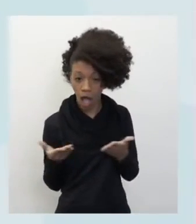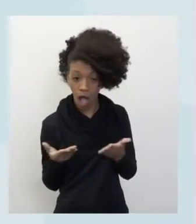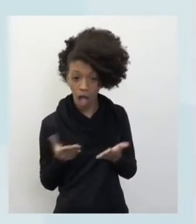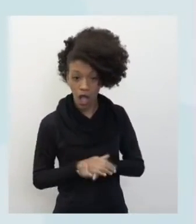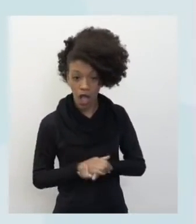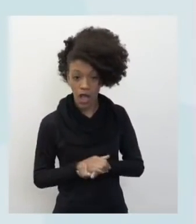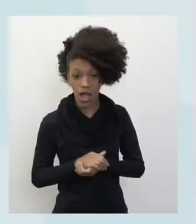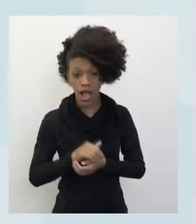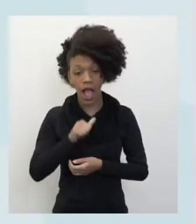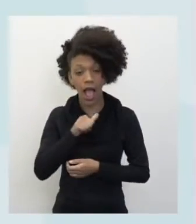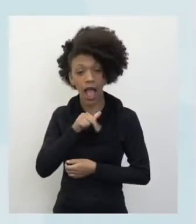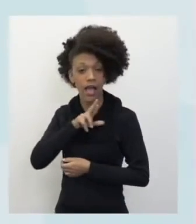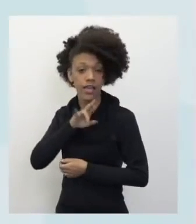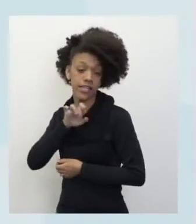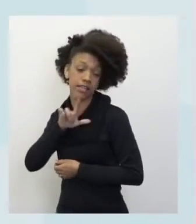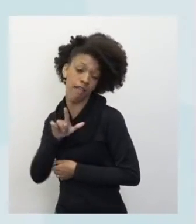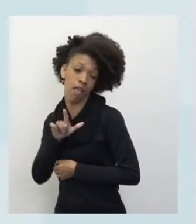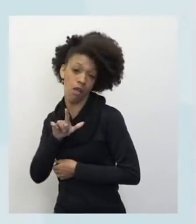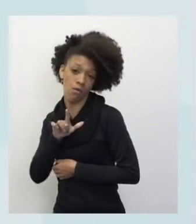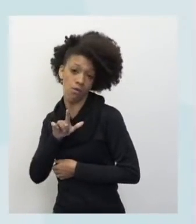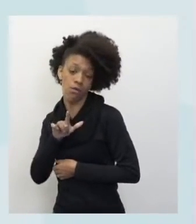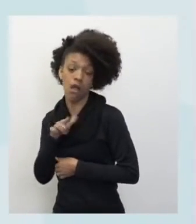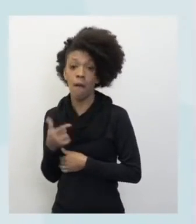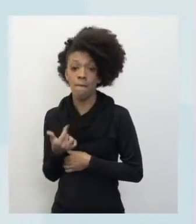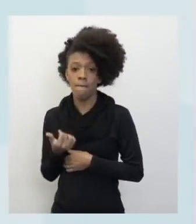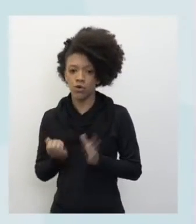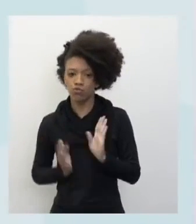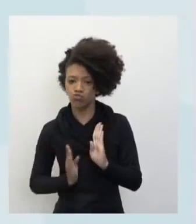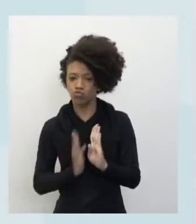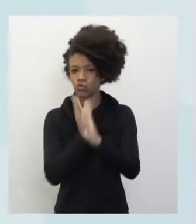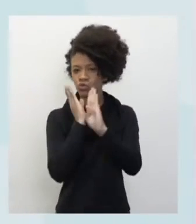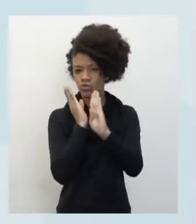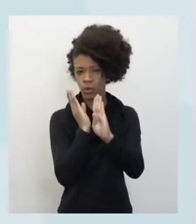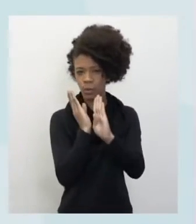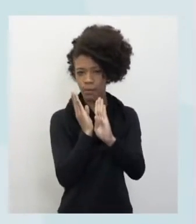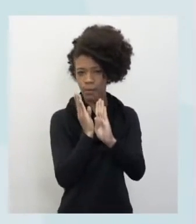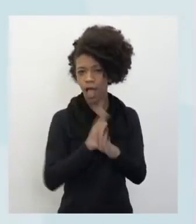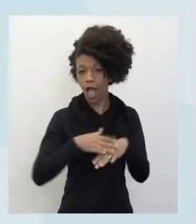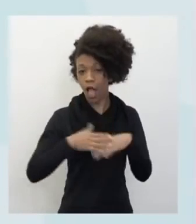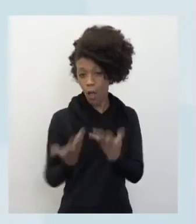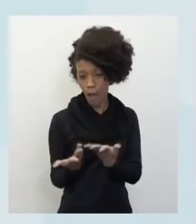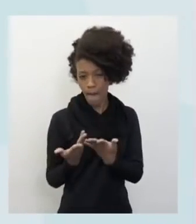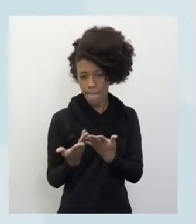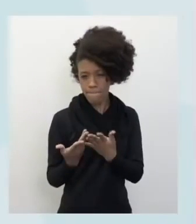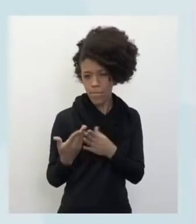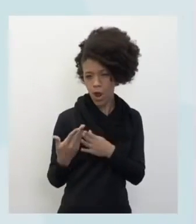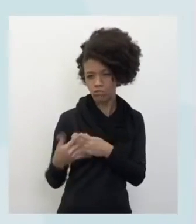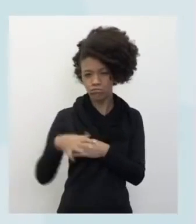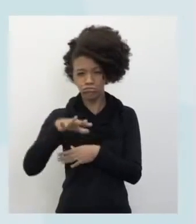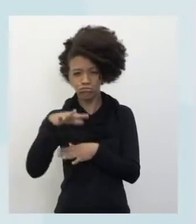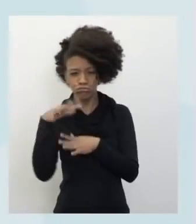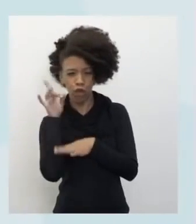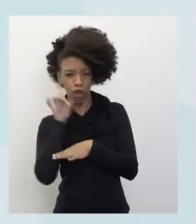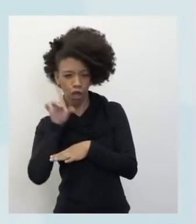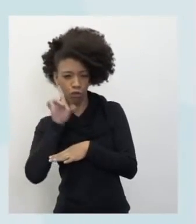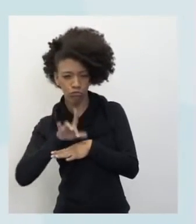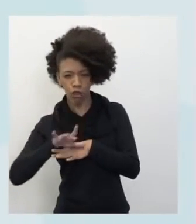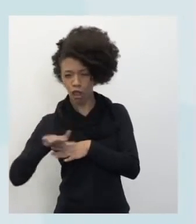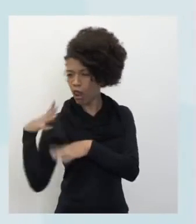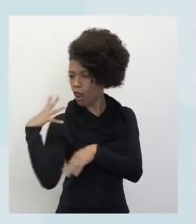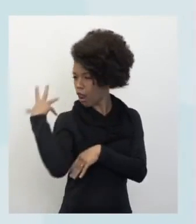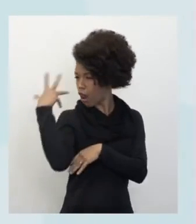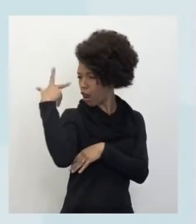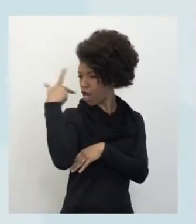chama-se Ariel. Foi descoberta por um caça-talentos de Hollywood e hoje vive linda, plena